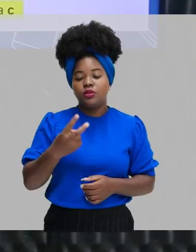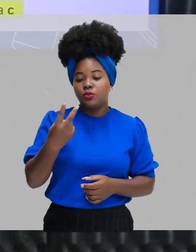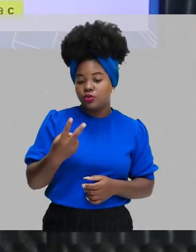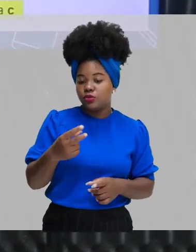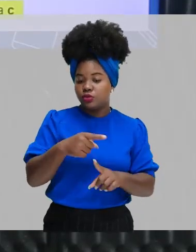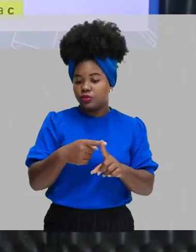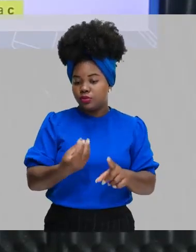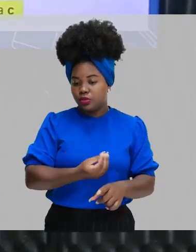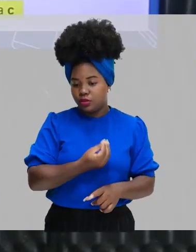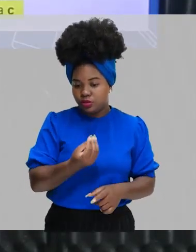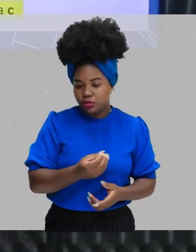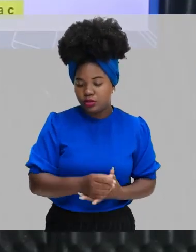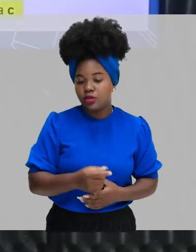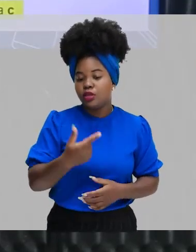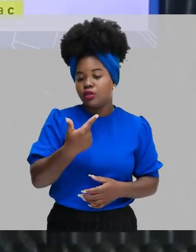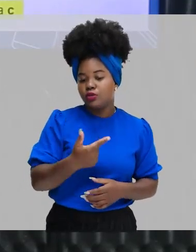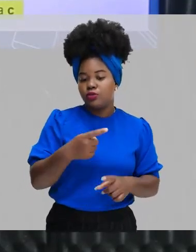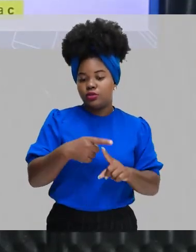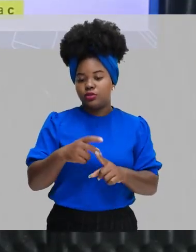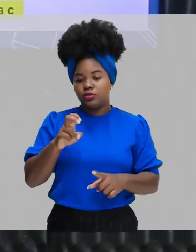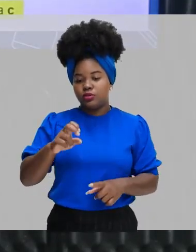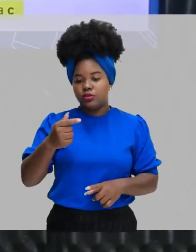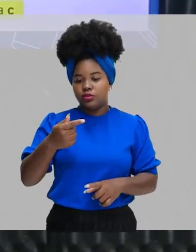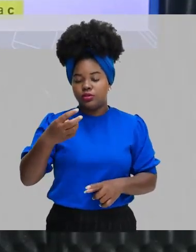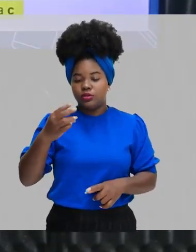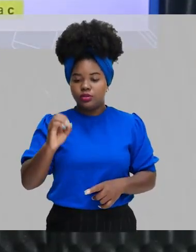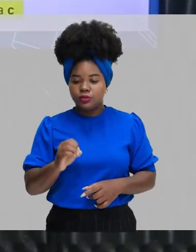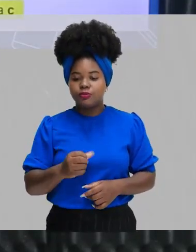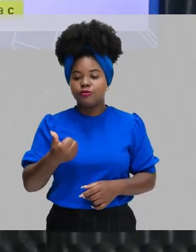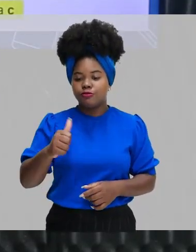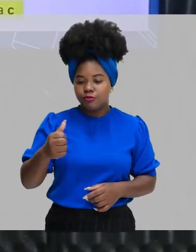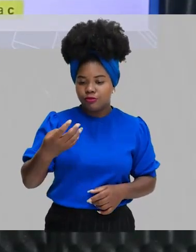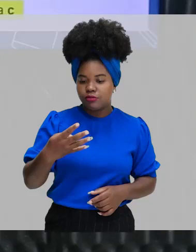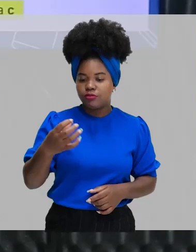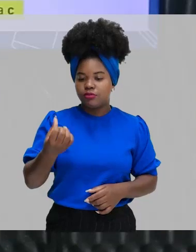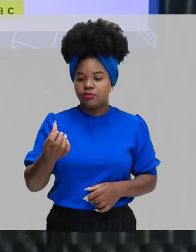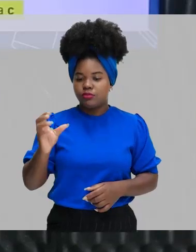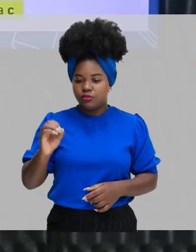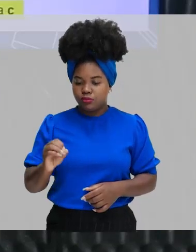vidas então duas vezes 2 x 5630